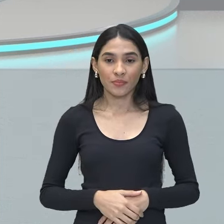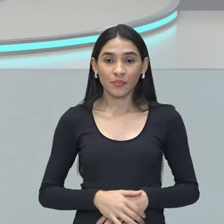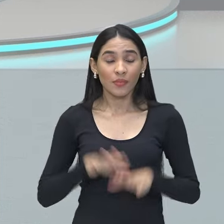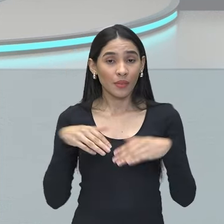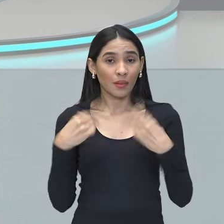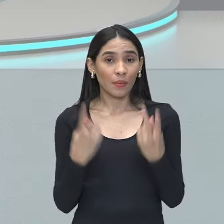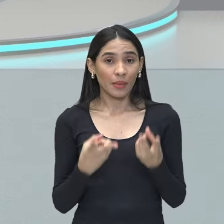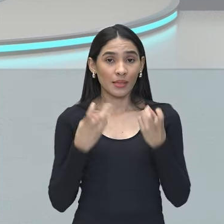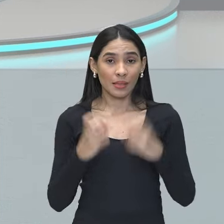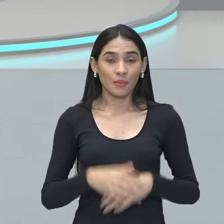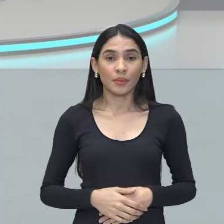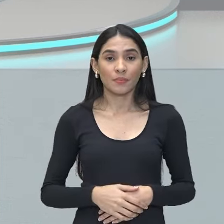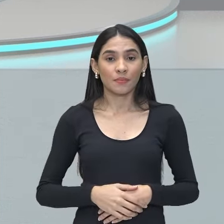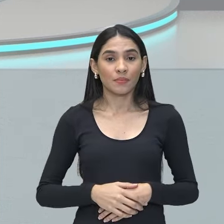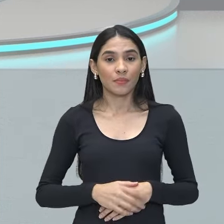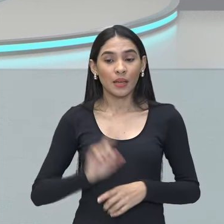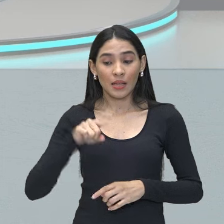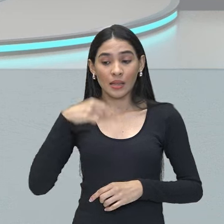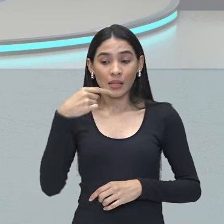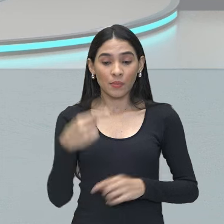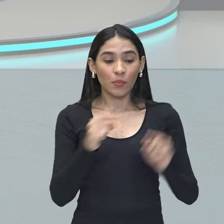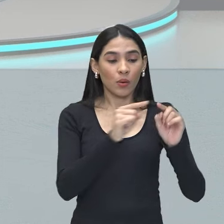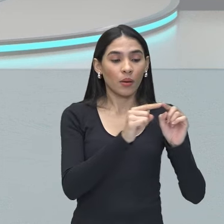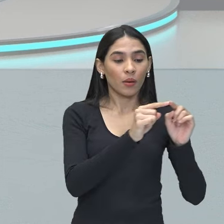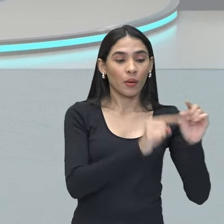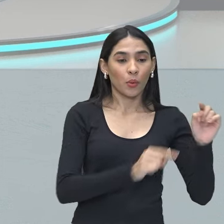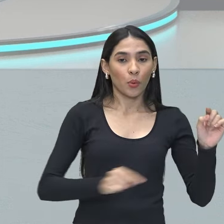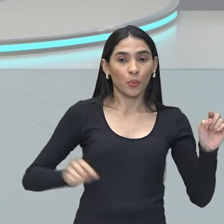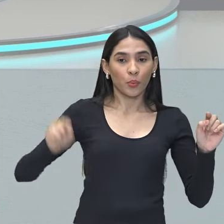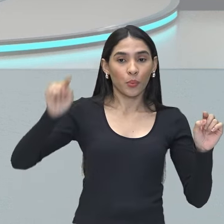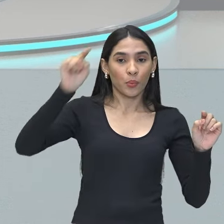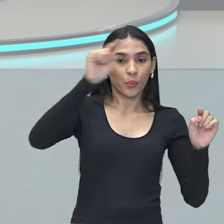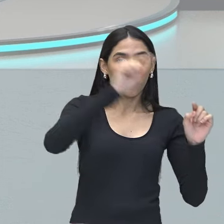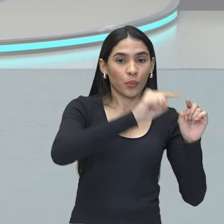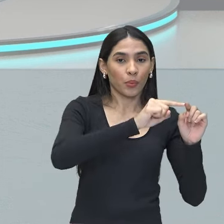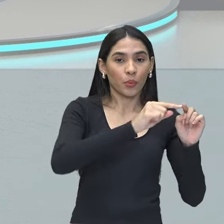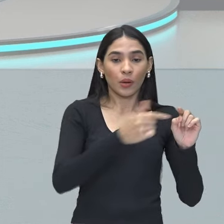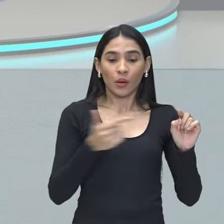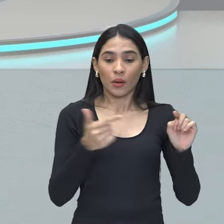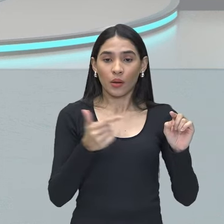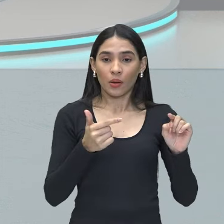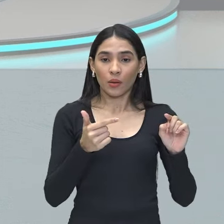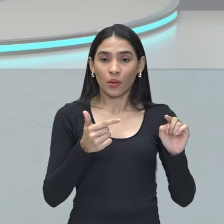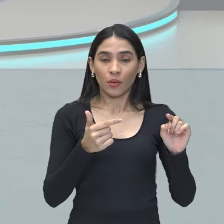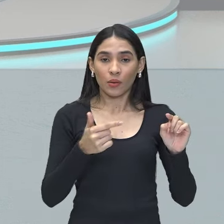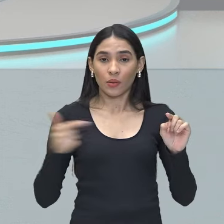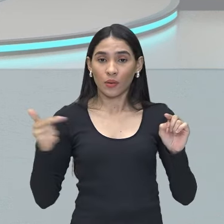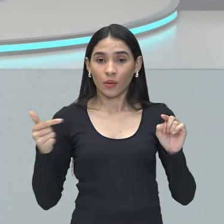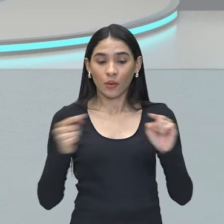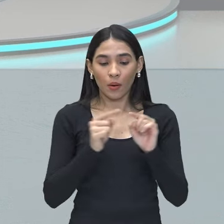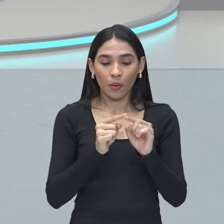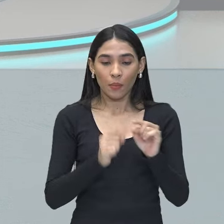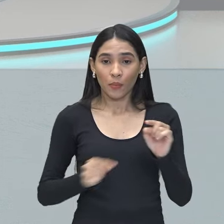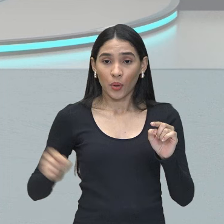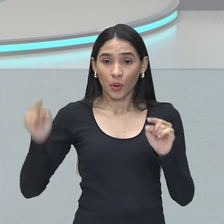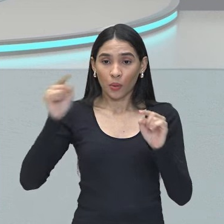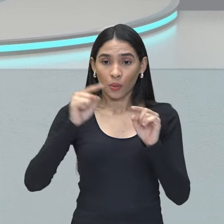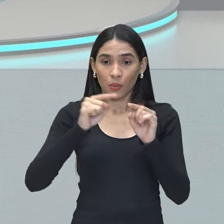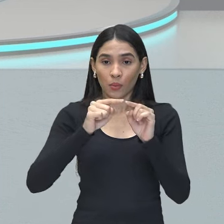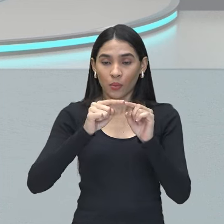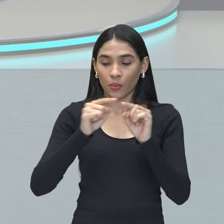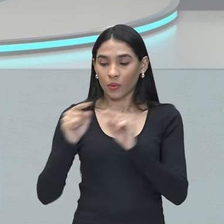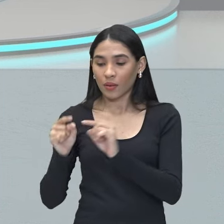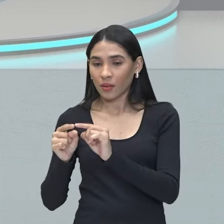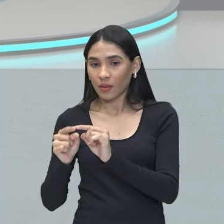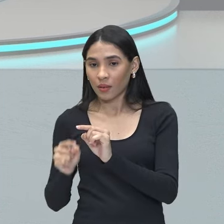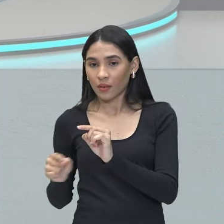notem que, após o círculo maior, eu tenho dois círculos, um menor que o outro, correto?